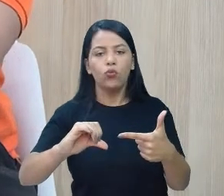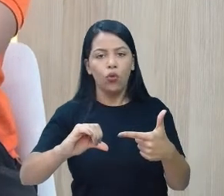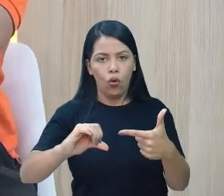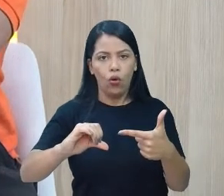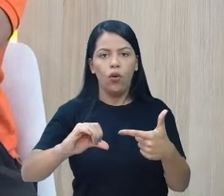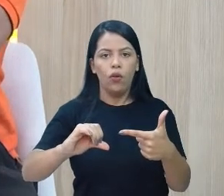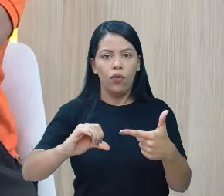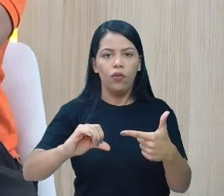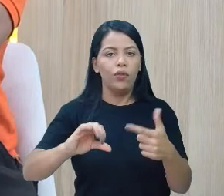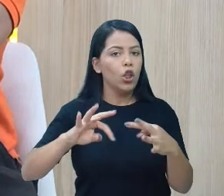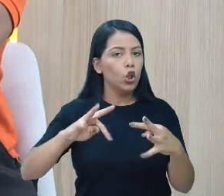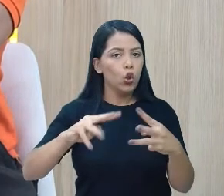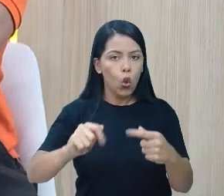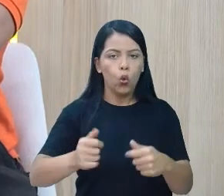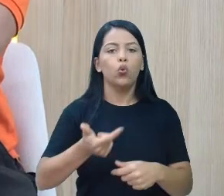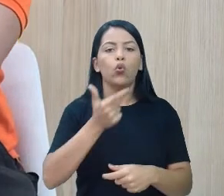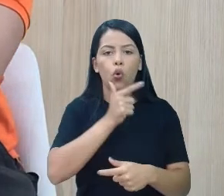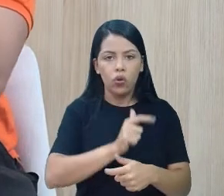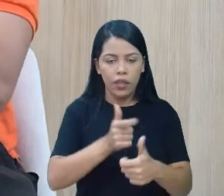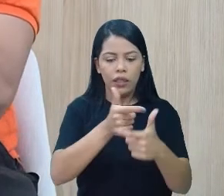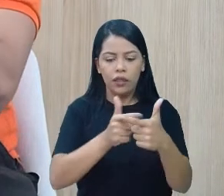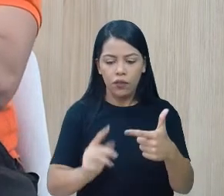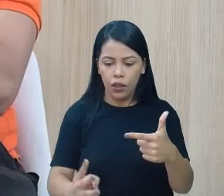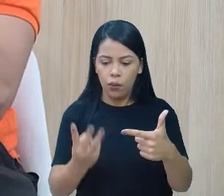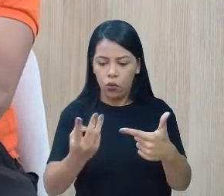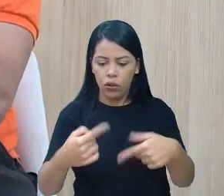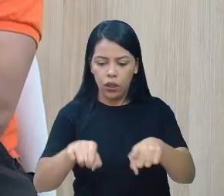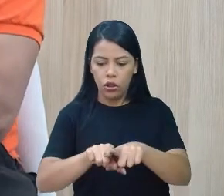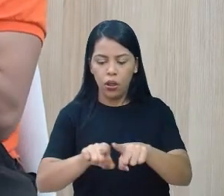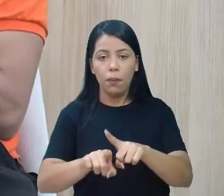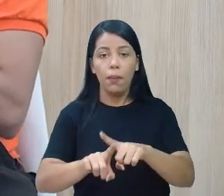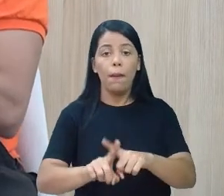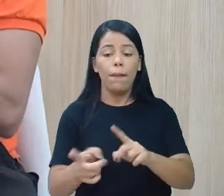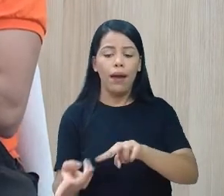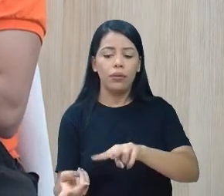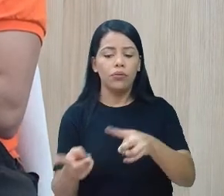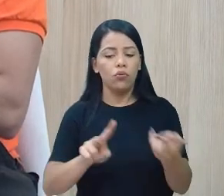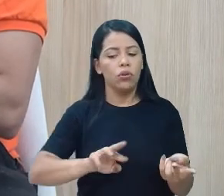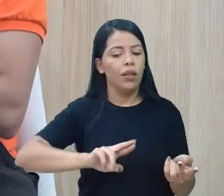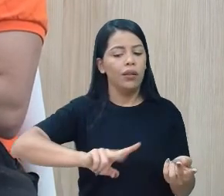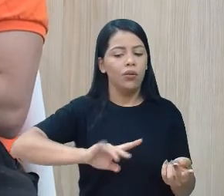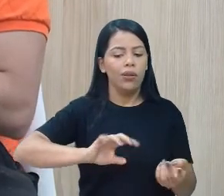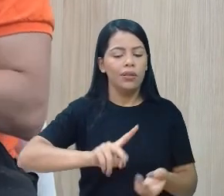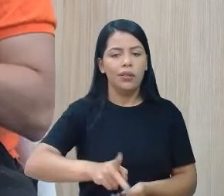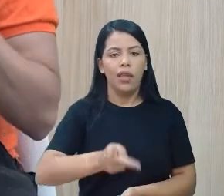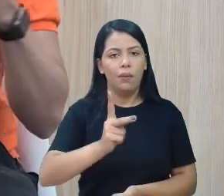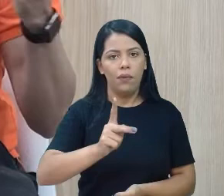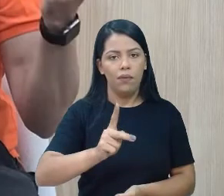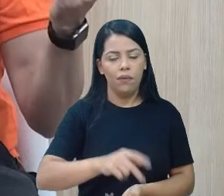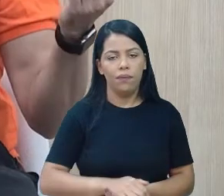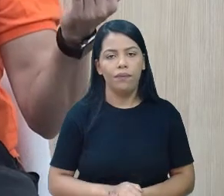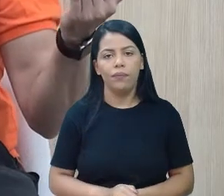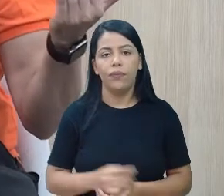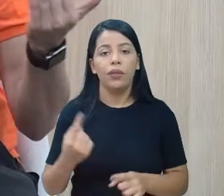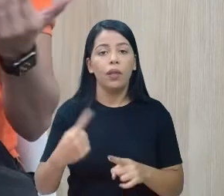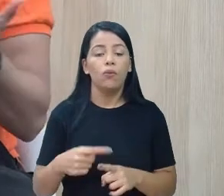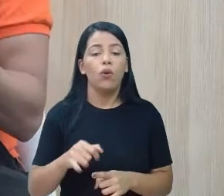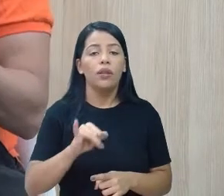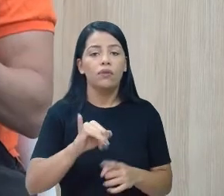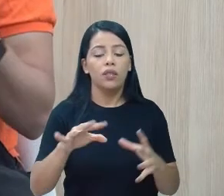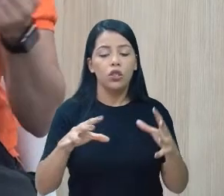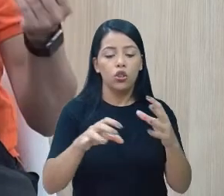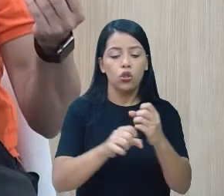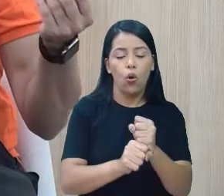ele é divisível por 3, certo? Mas o contrário nem sempre é válido, tá bom? Porque se você soma aí os